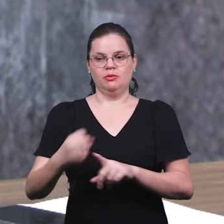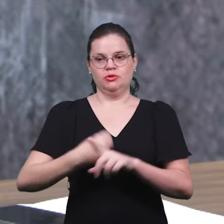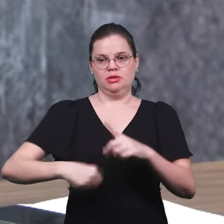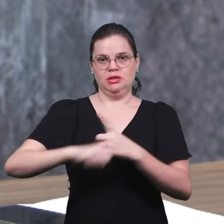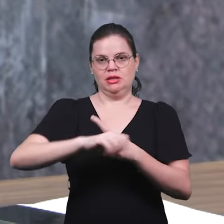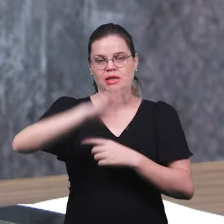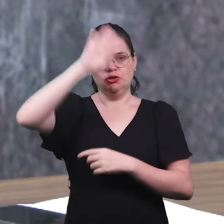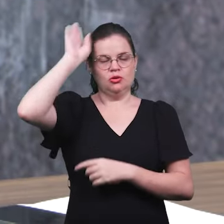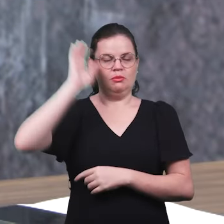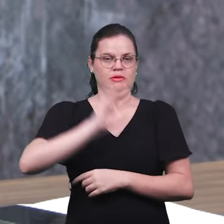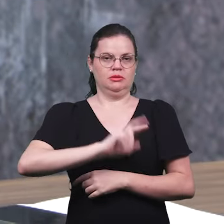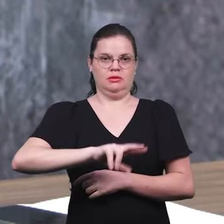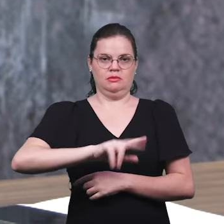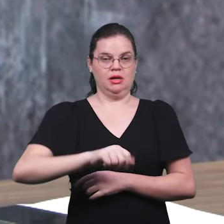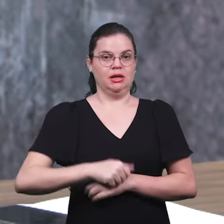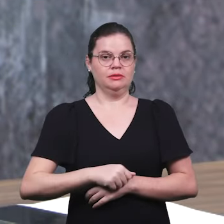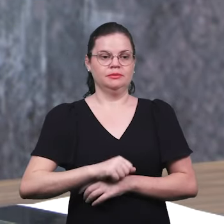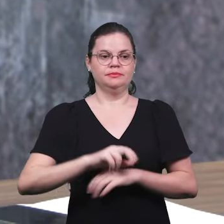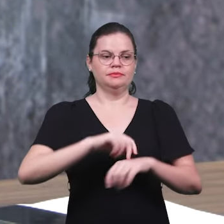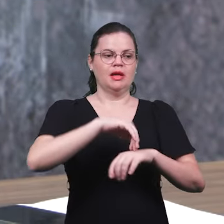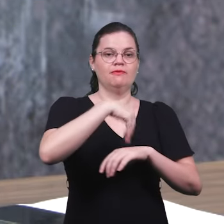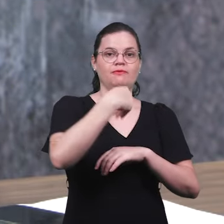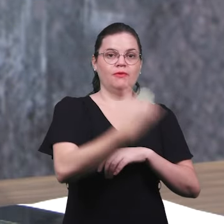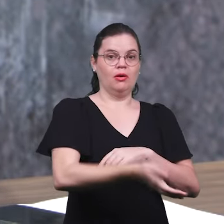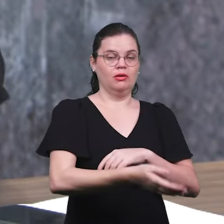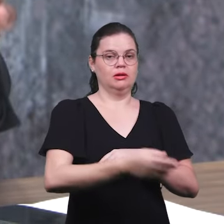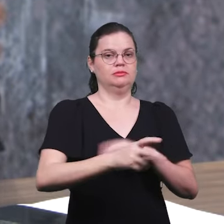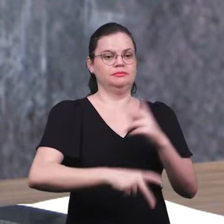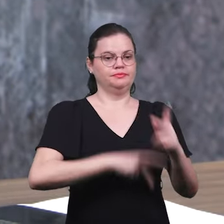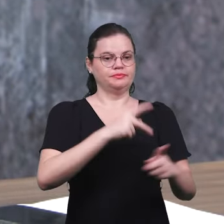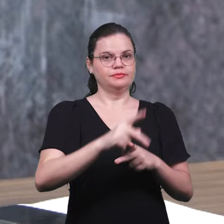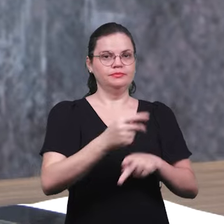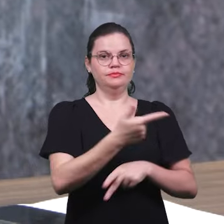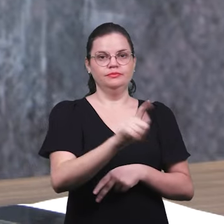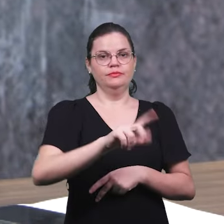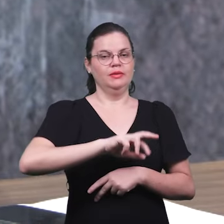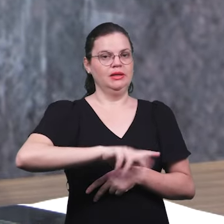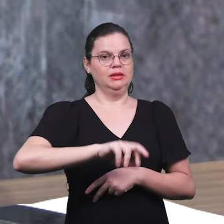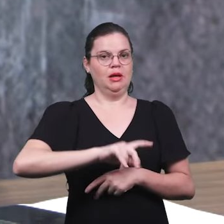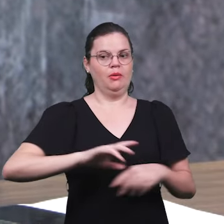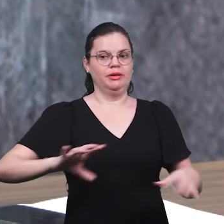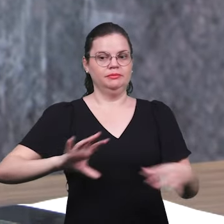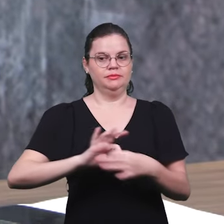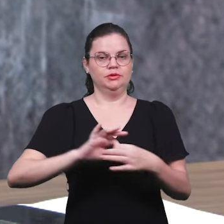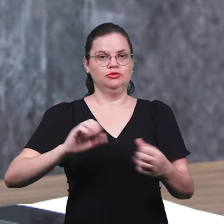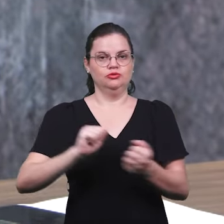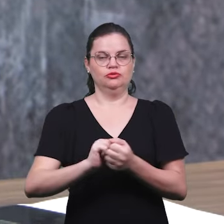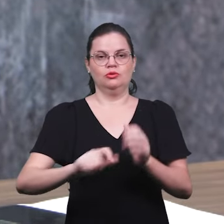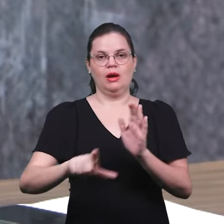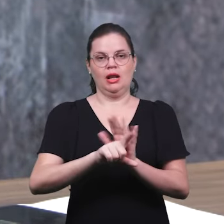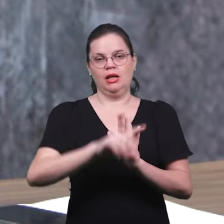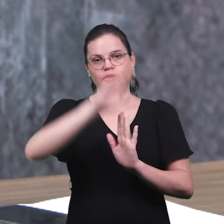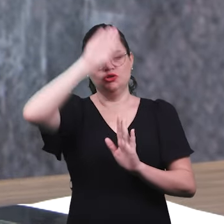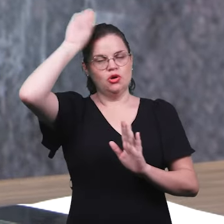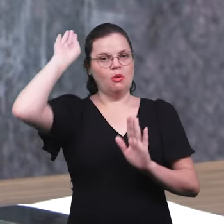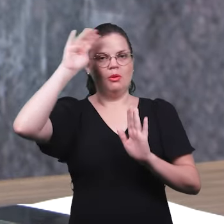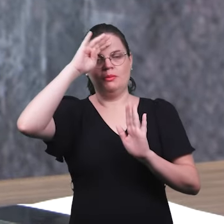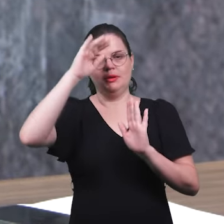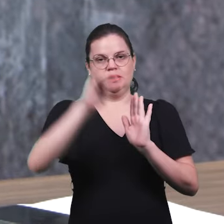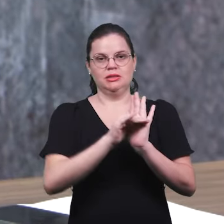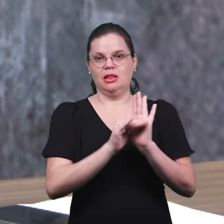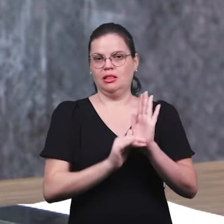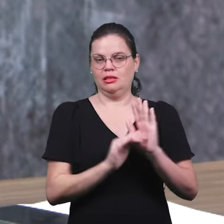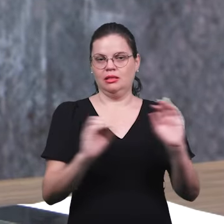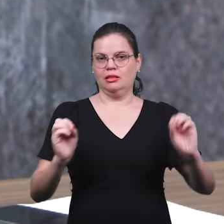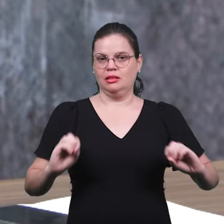não fosse romano ou que não fizesse parte ali dos domínios romanos, sob as leis romanas, esse povo era chamado de